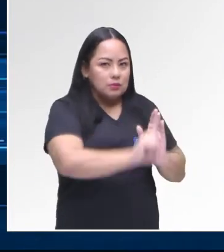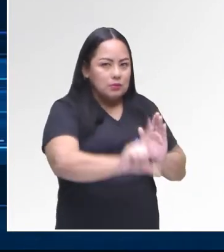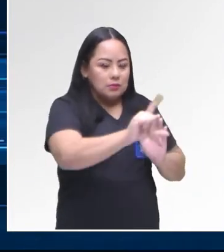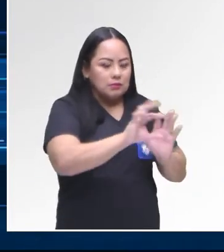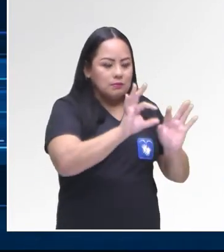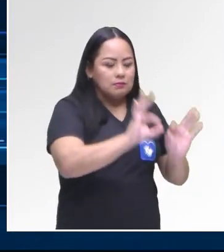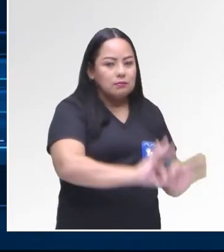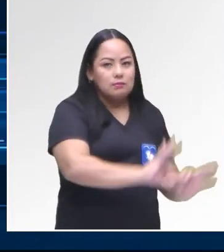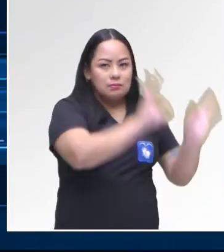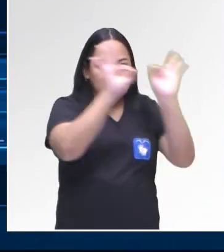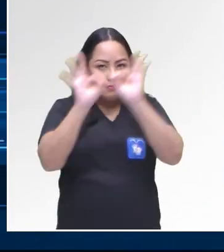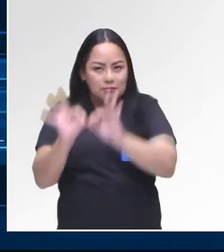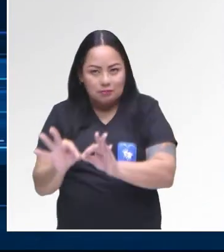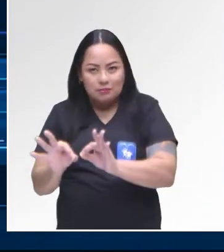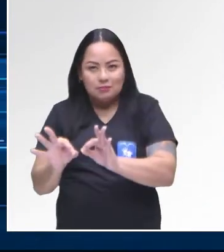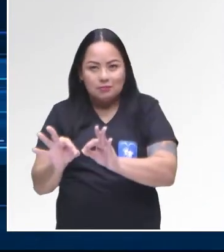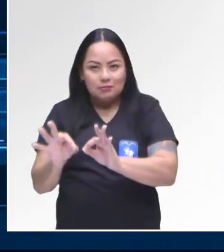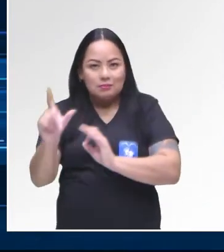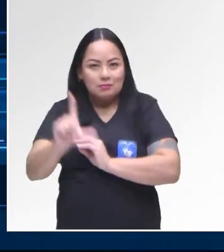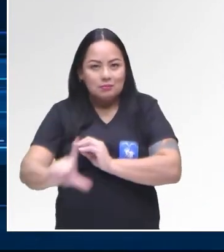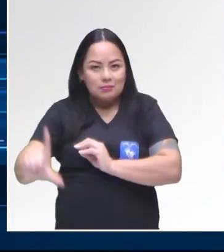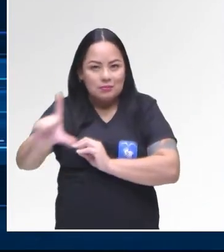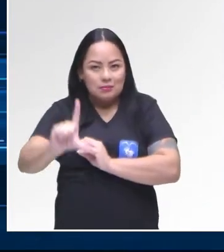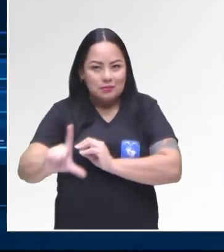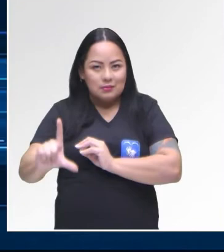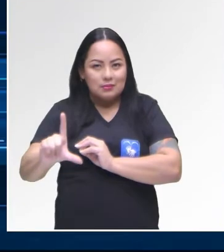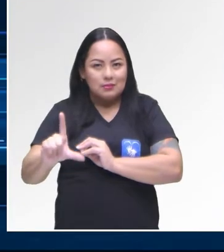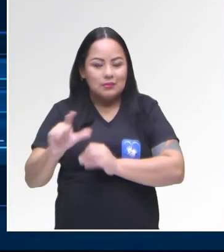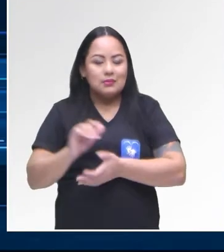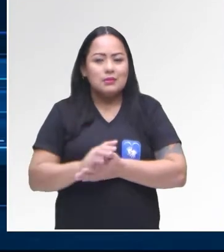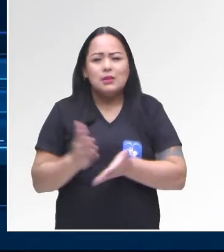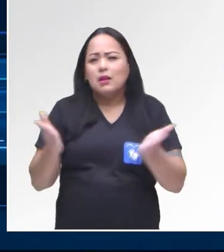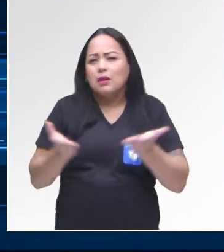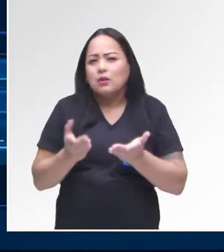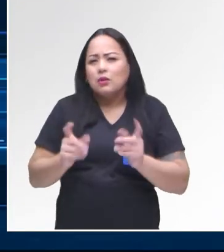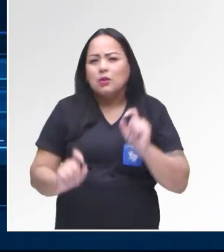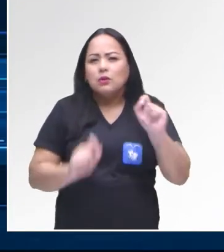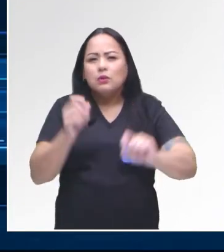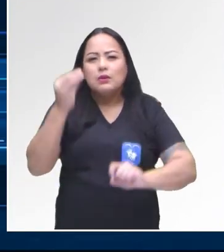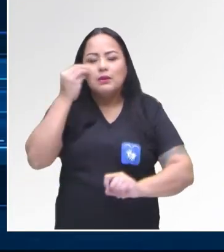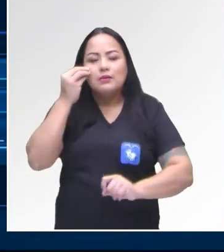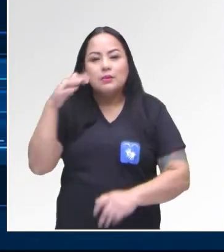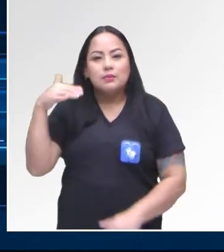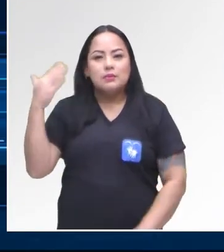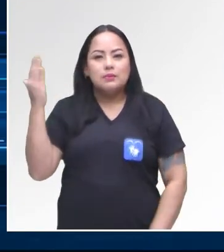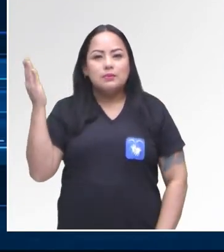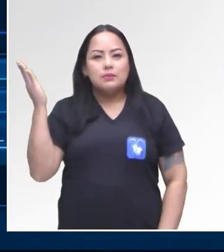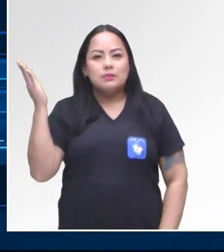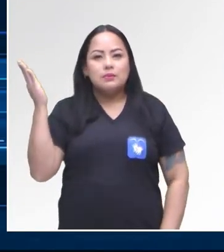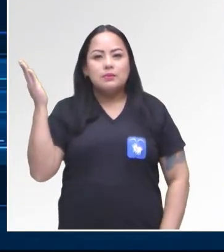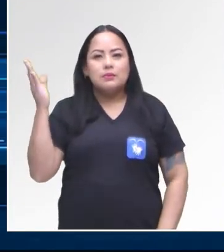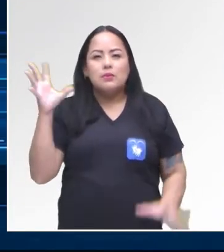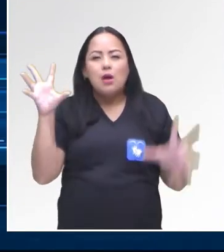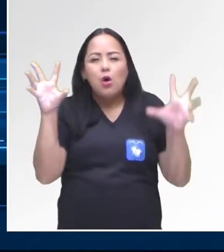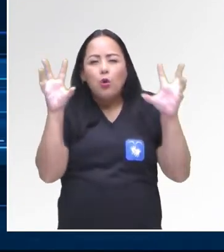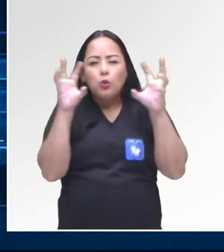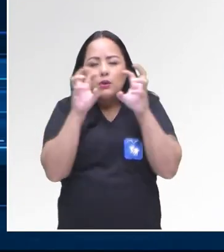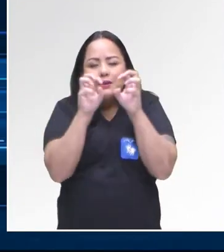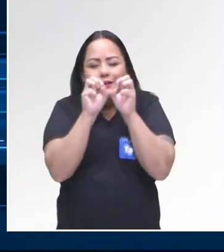vamos passar para o outro. E agora o que vemos é isso. A